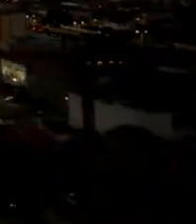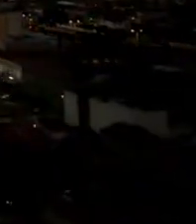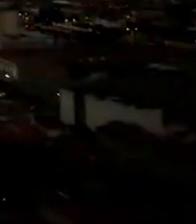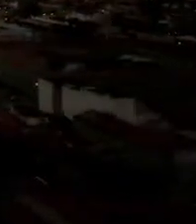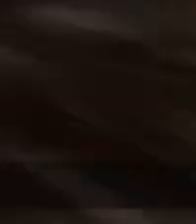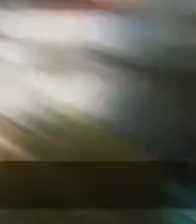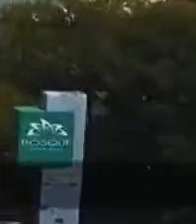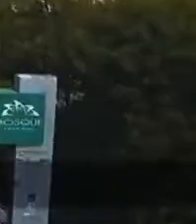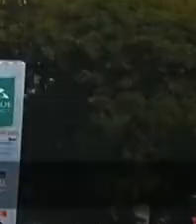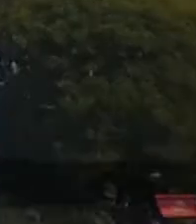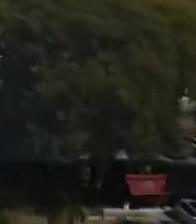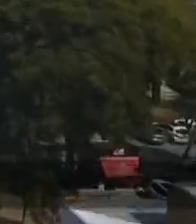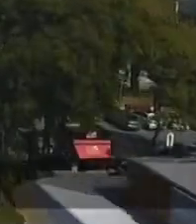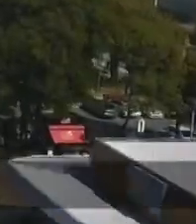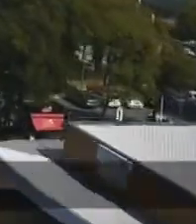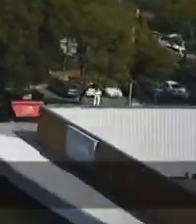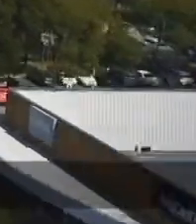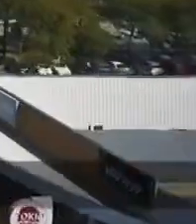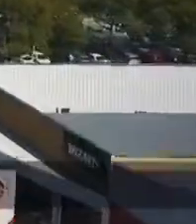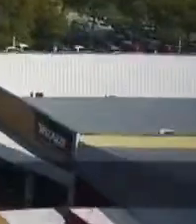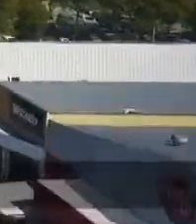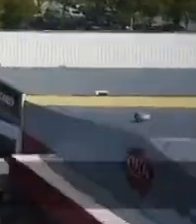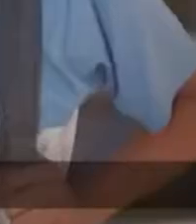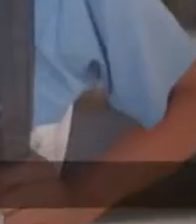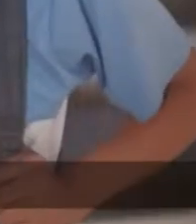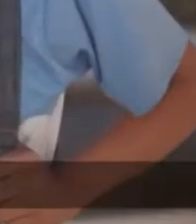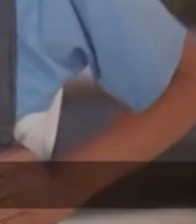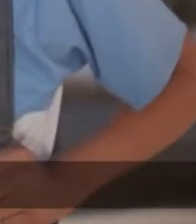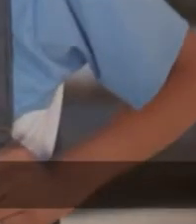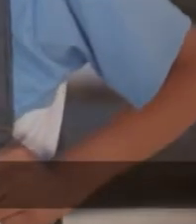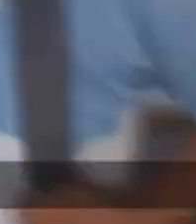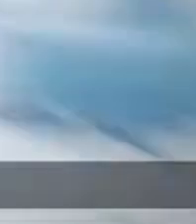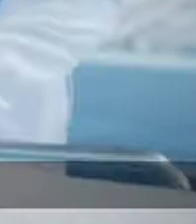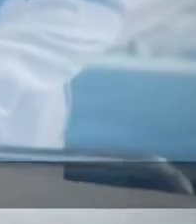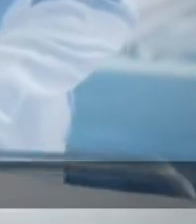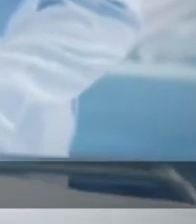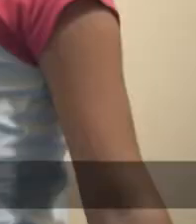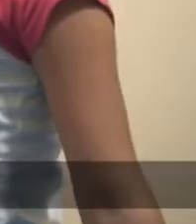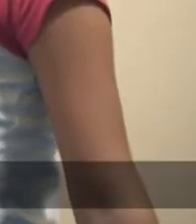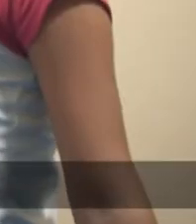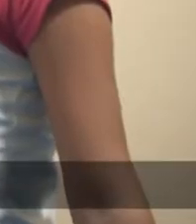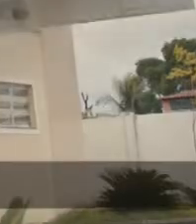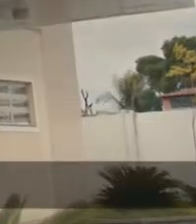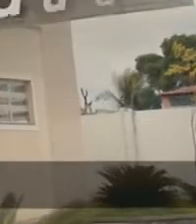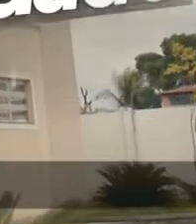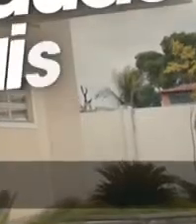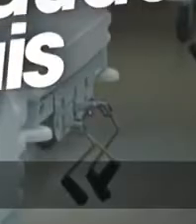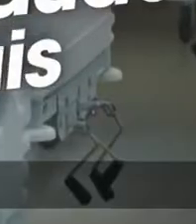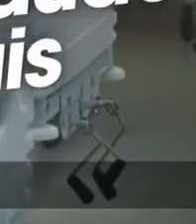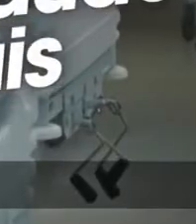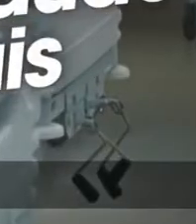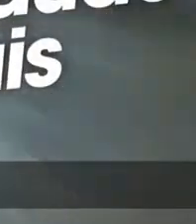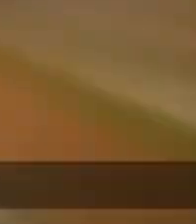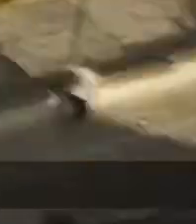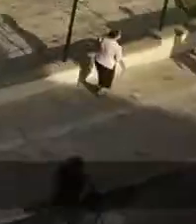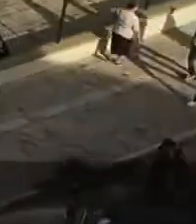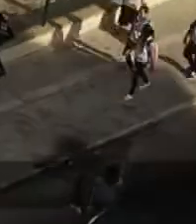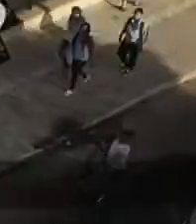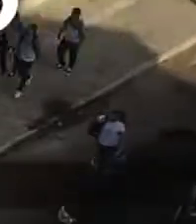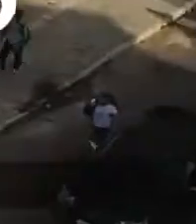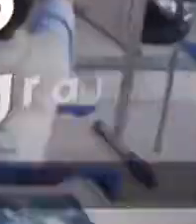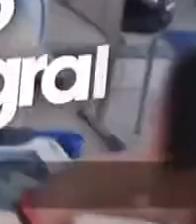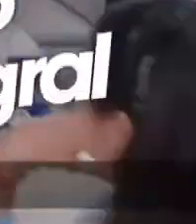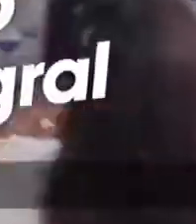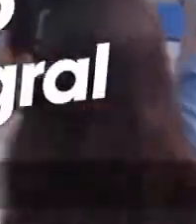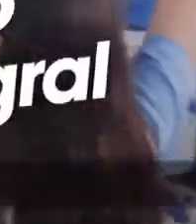Mudar vidas. Programa Mais Ação da Prefeitura de Fortaleza. Mais médicos, postos e hospitais. Avançar